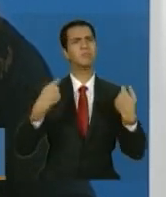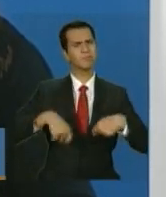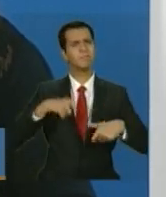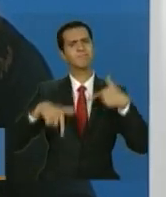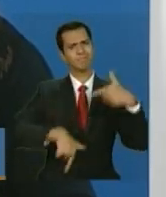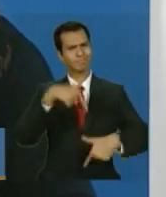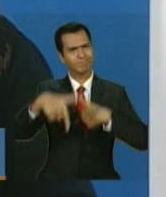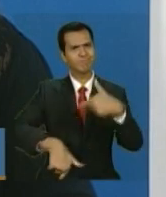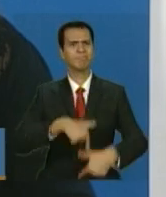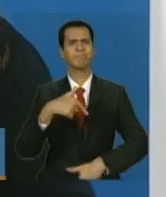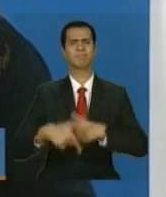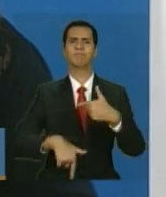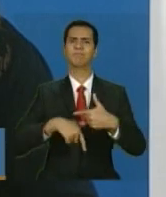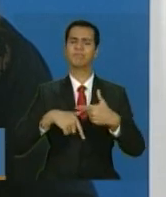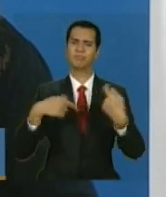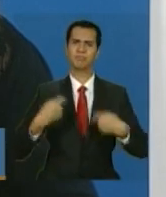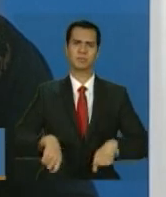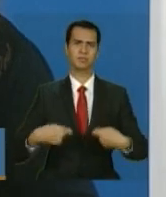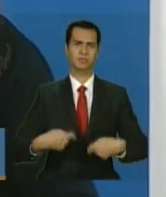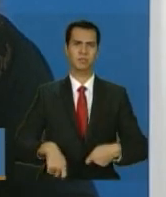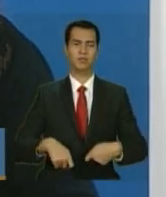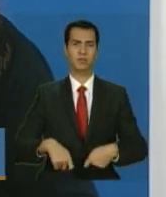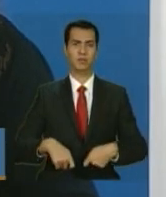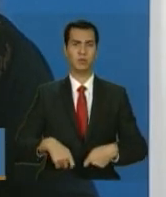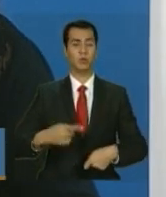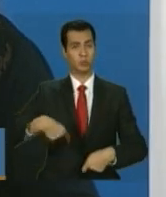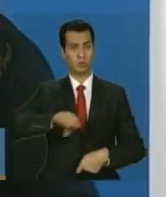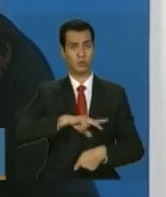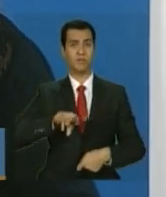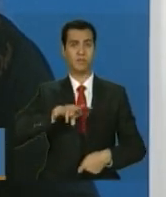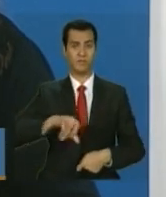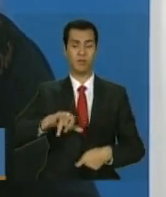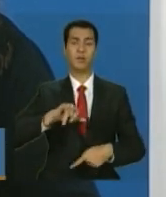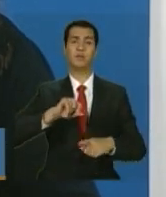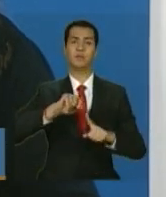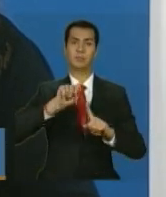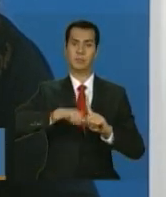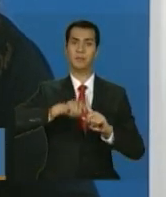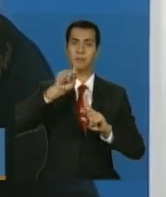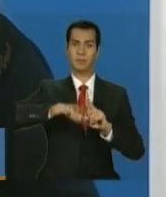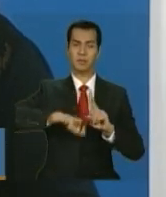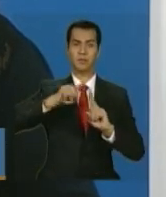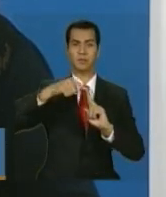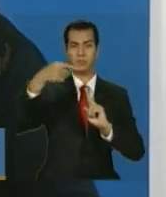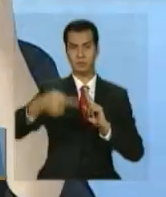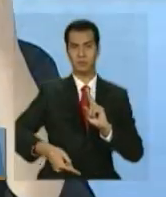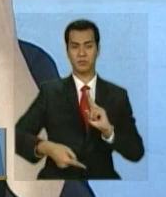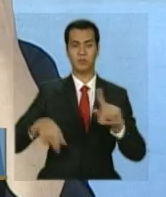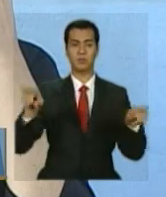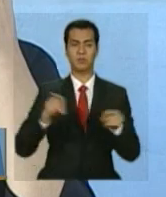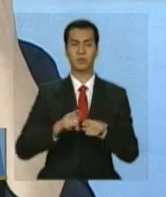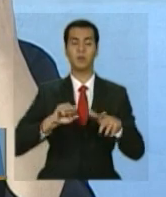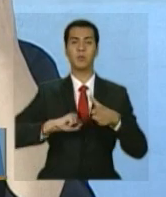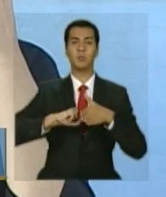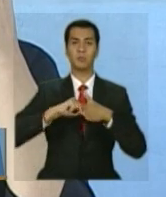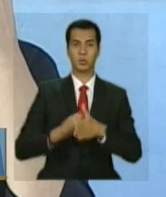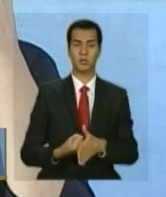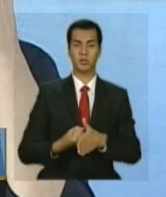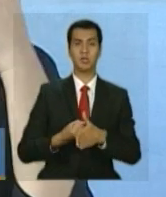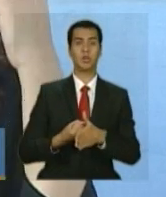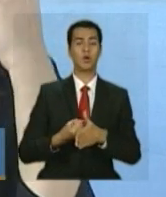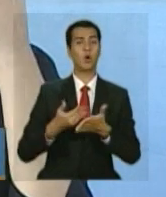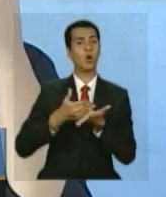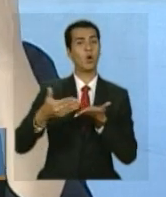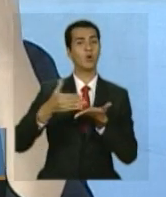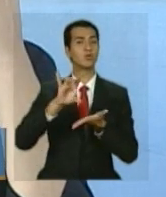cadastramento, atualização cadastral. Nós vamos prorrogar o prazo da revisão das auditorias. O bloqueio só acontecerá a partir de